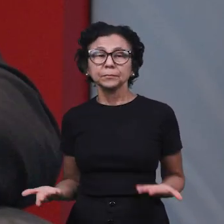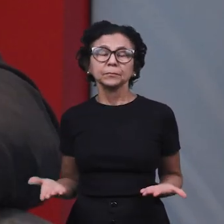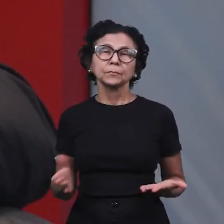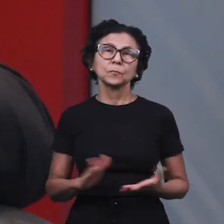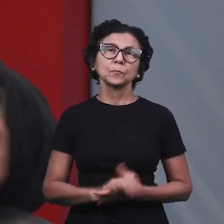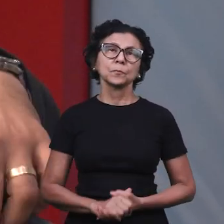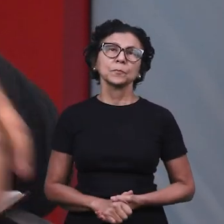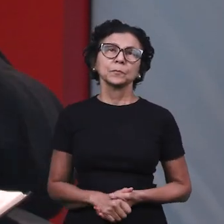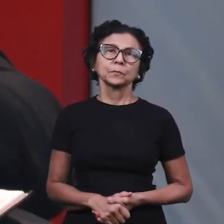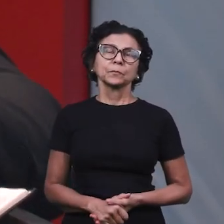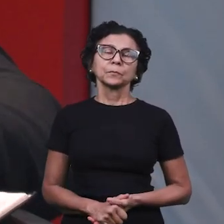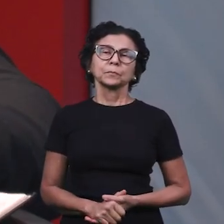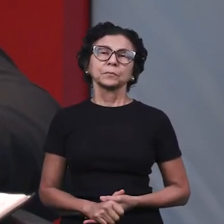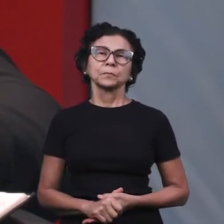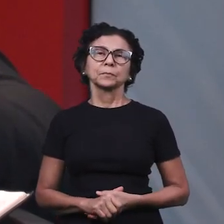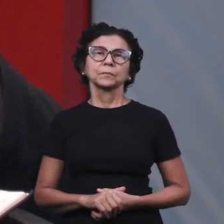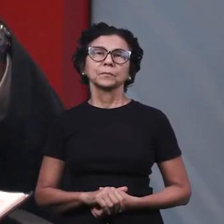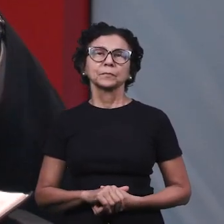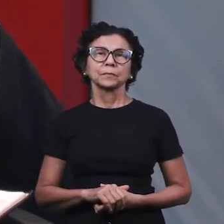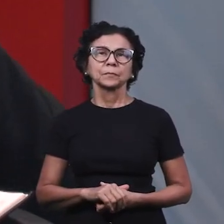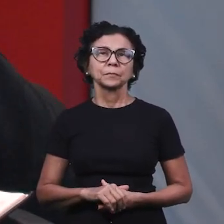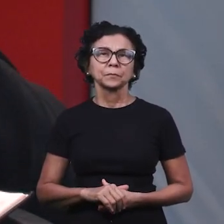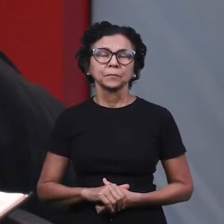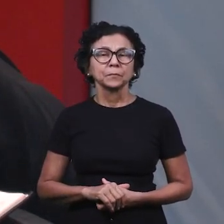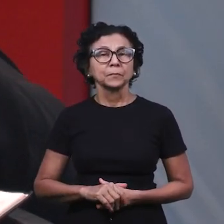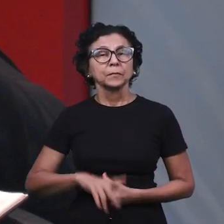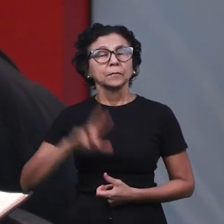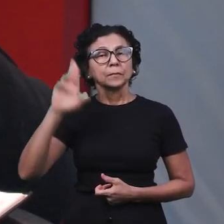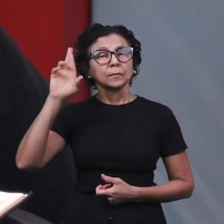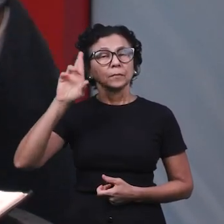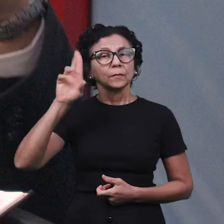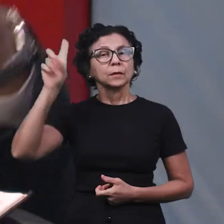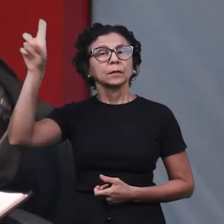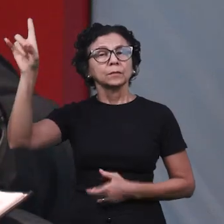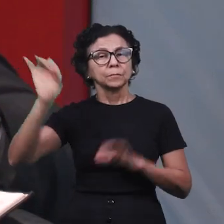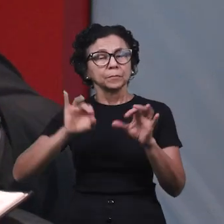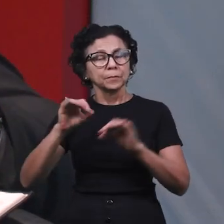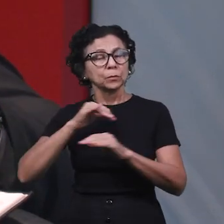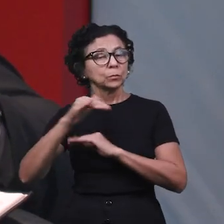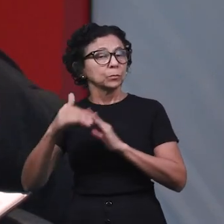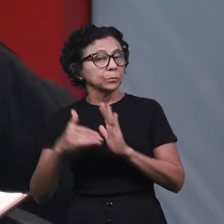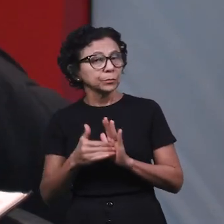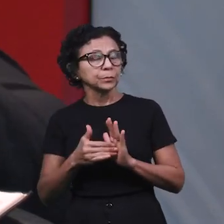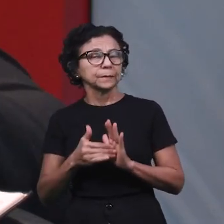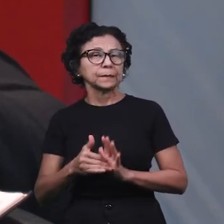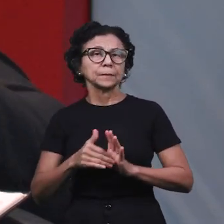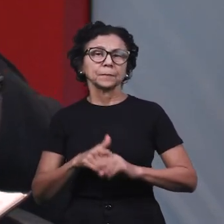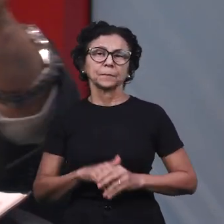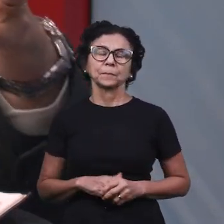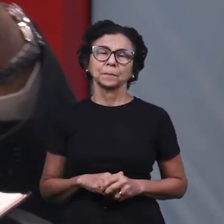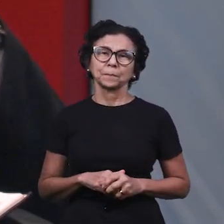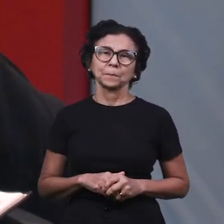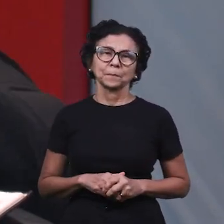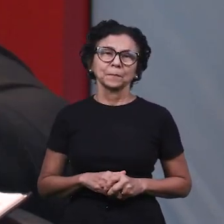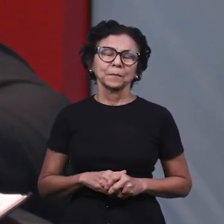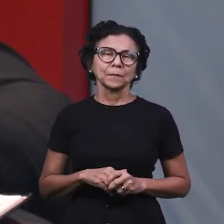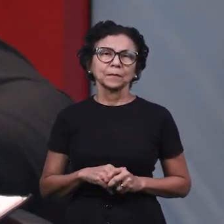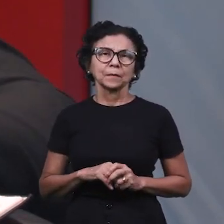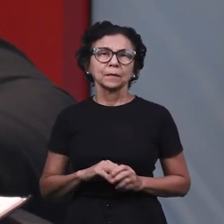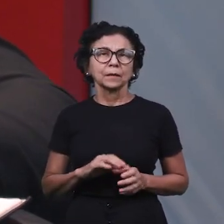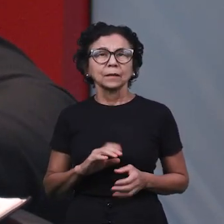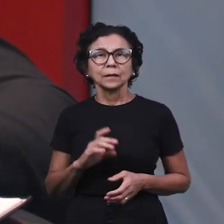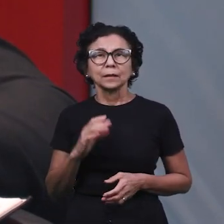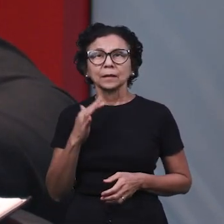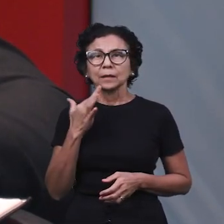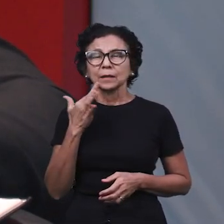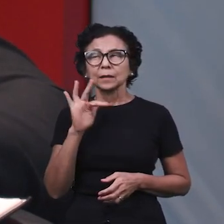tem esse texto deixado pelo Senhor. Tem essas informações para todos nós. Por quê? Porque é este encontro que